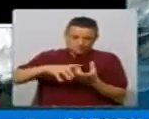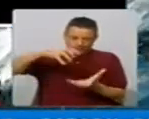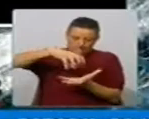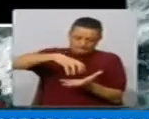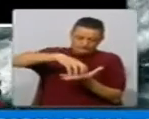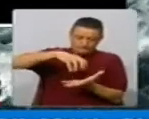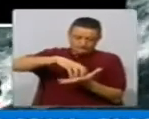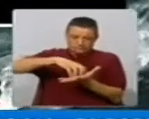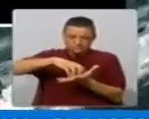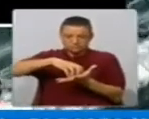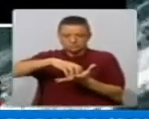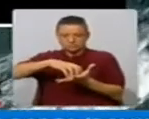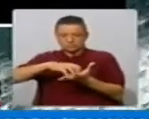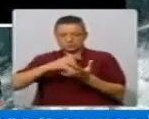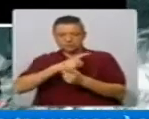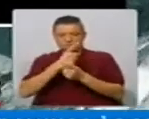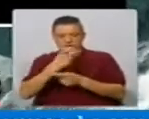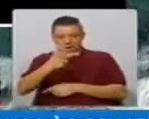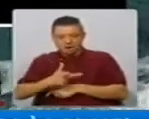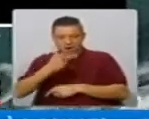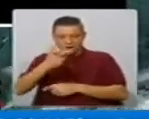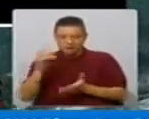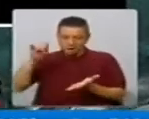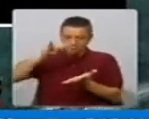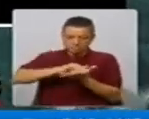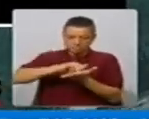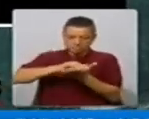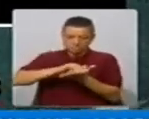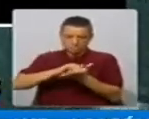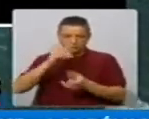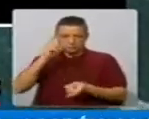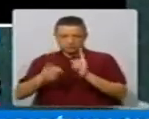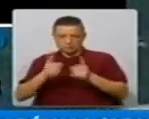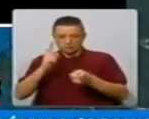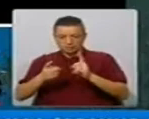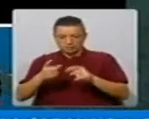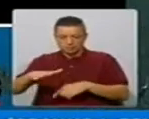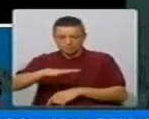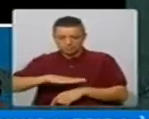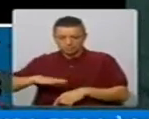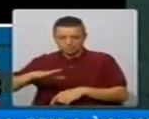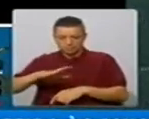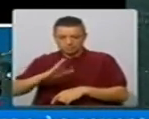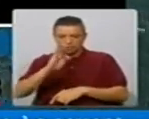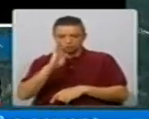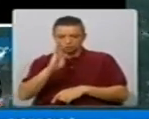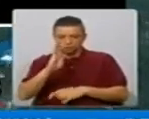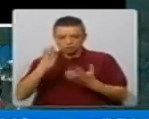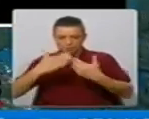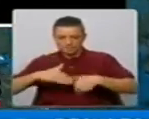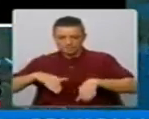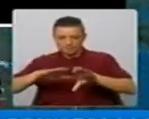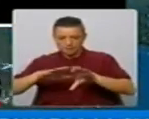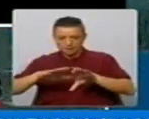e vai colocar-se, vai aterrar no chamado, o que era antes chamado o sítio J, mas que já tem um nome,